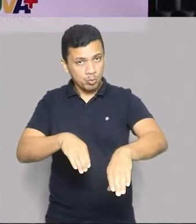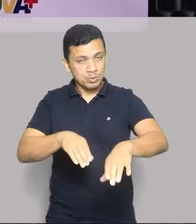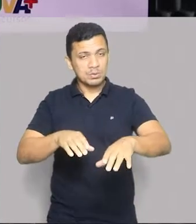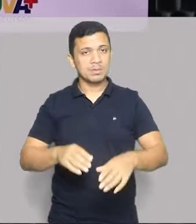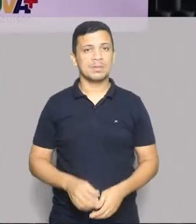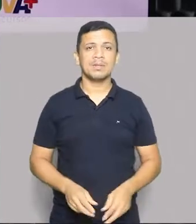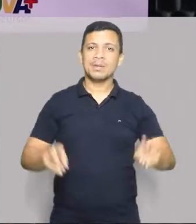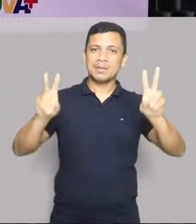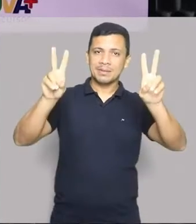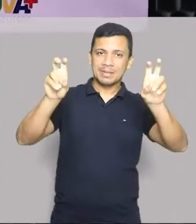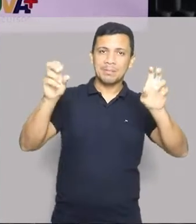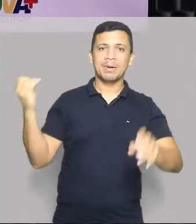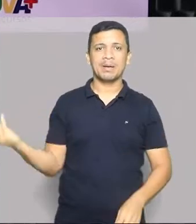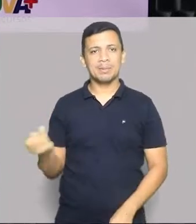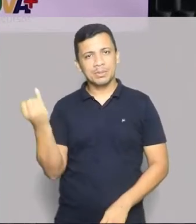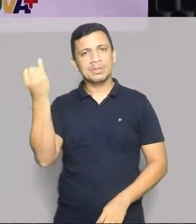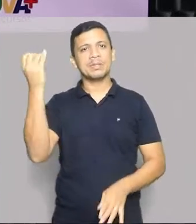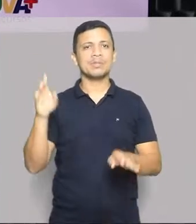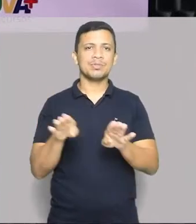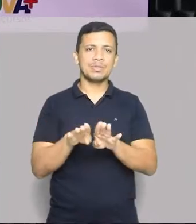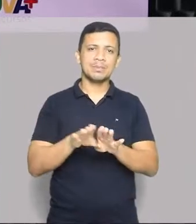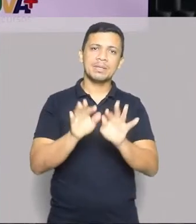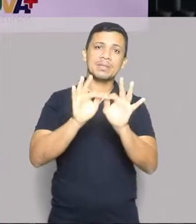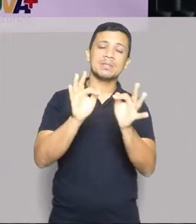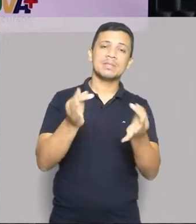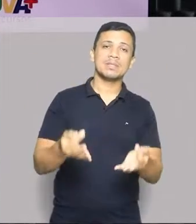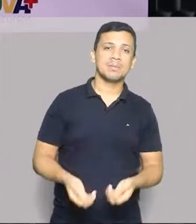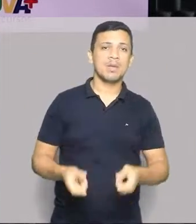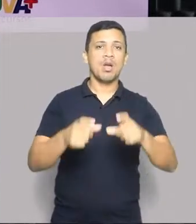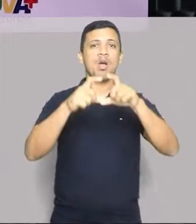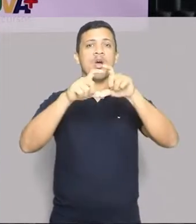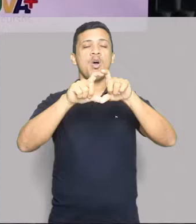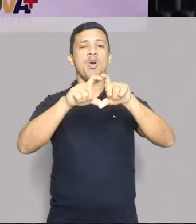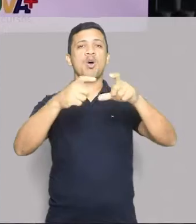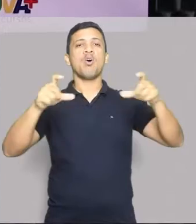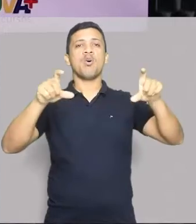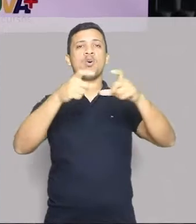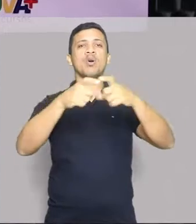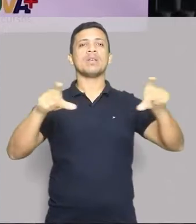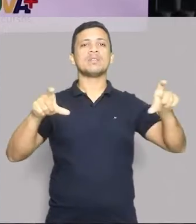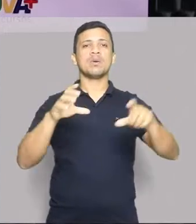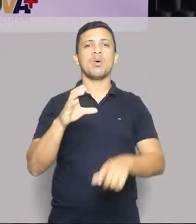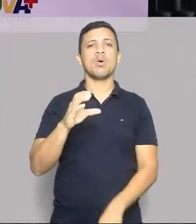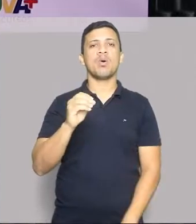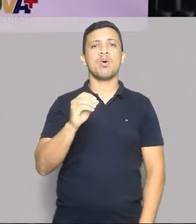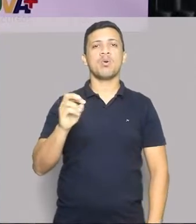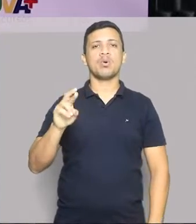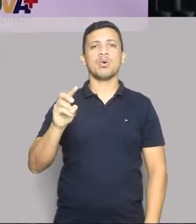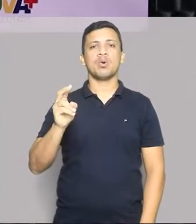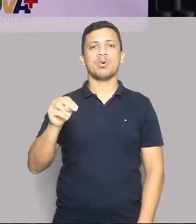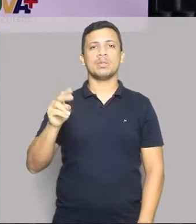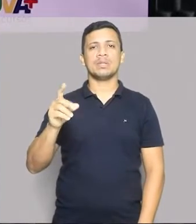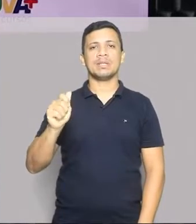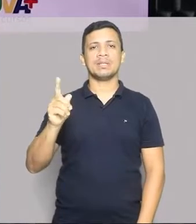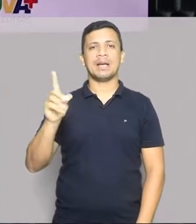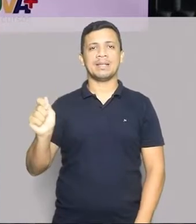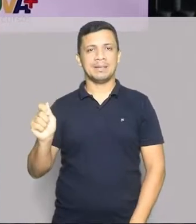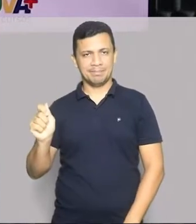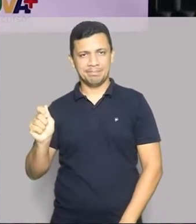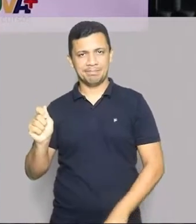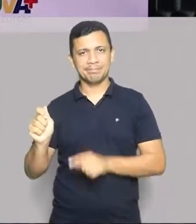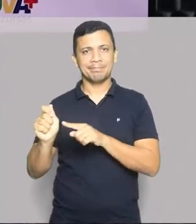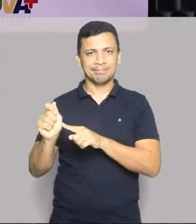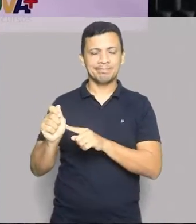importante e também muito simples, são as orações coordenadas, tá? Não se esqueça de aqui pelo QR